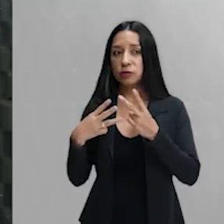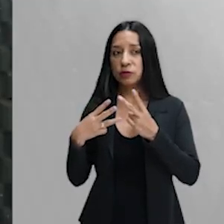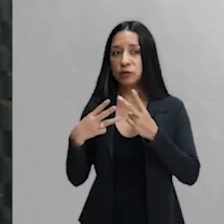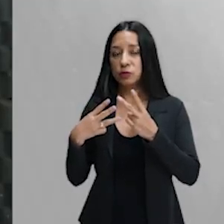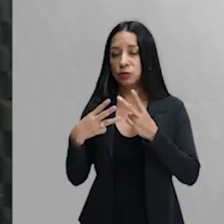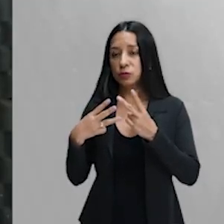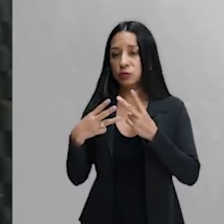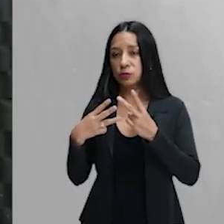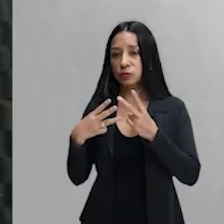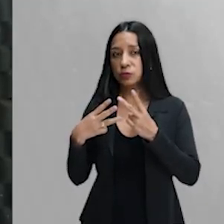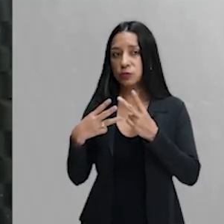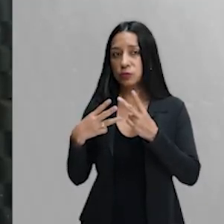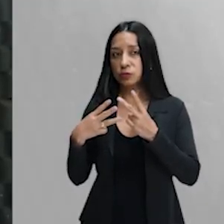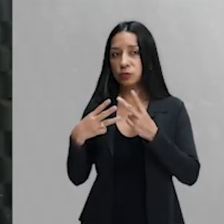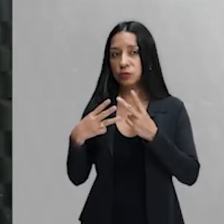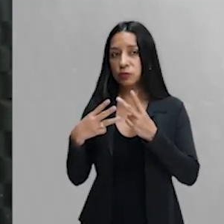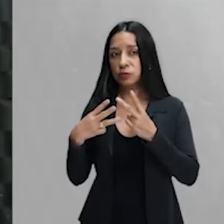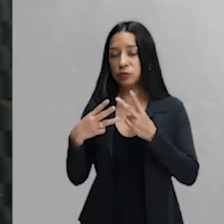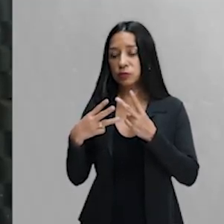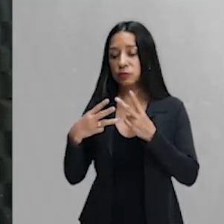sobre 2.